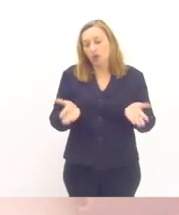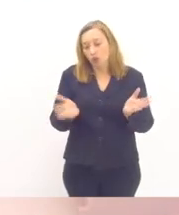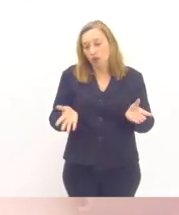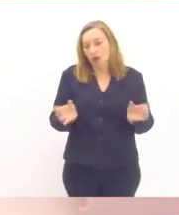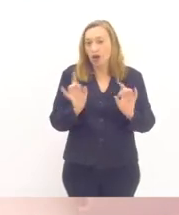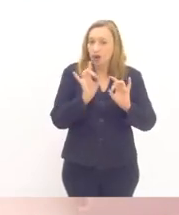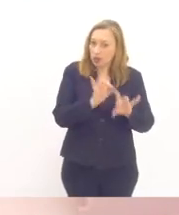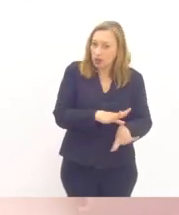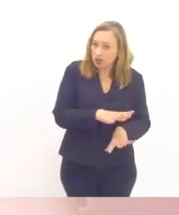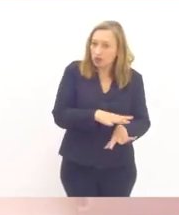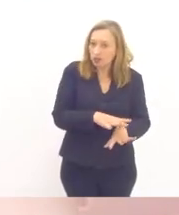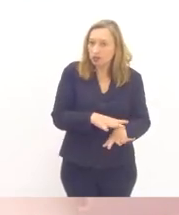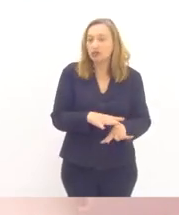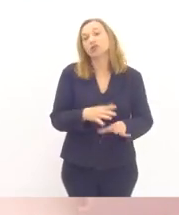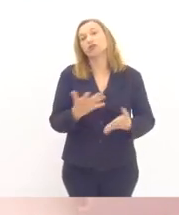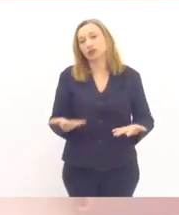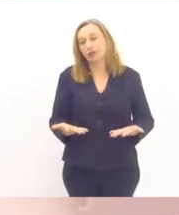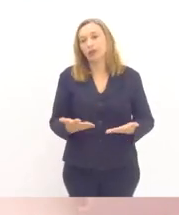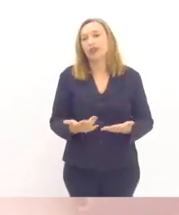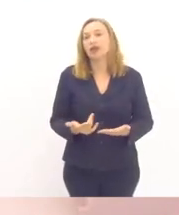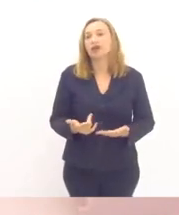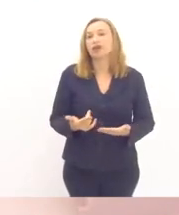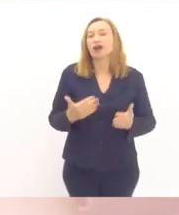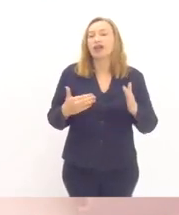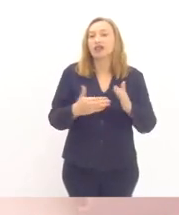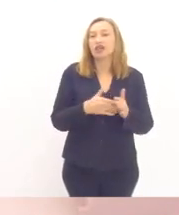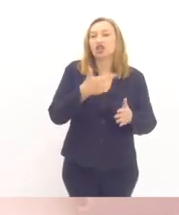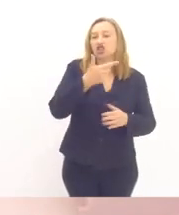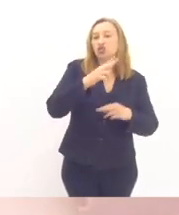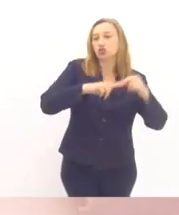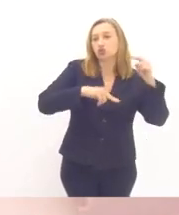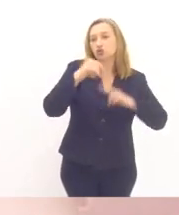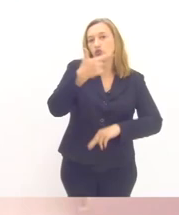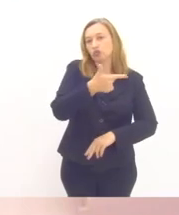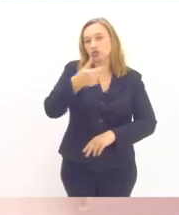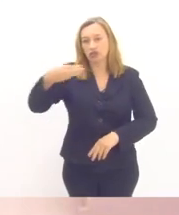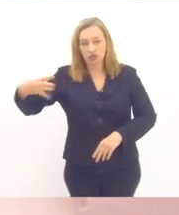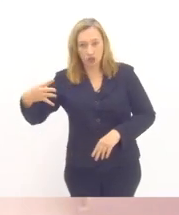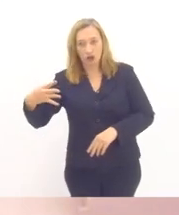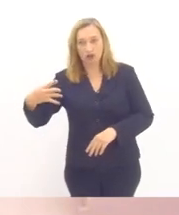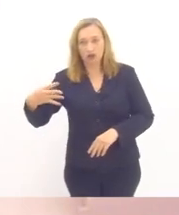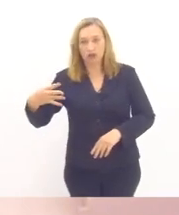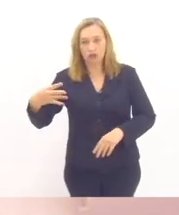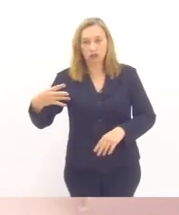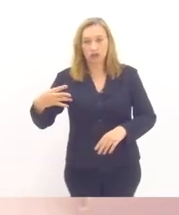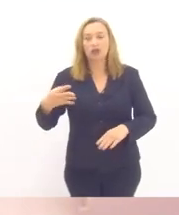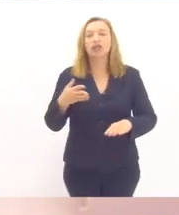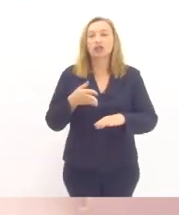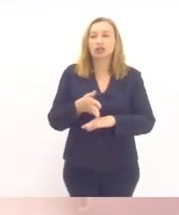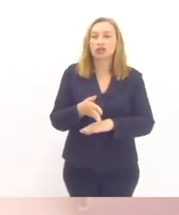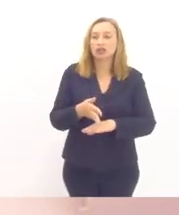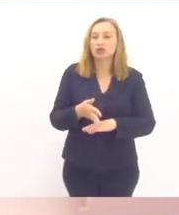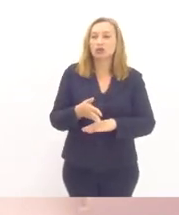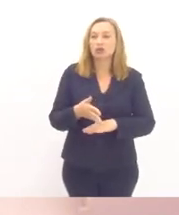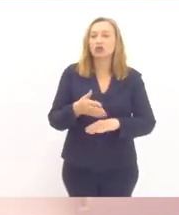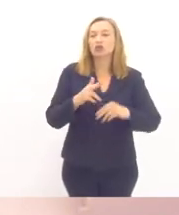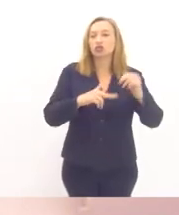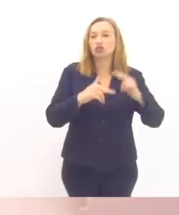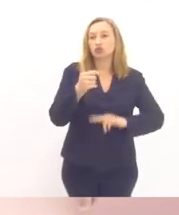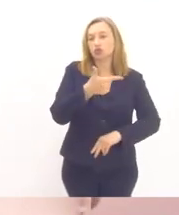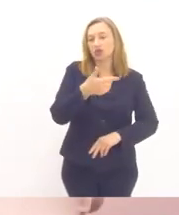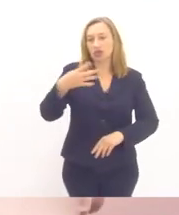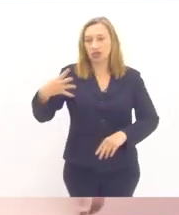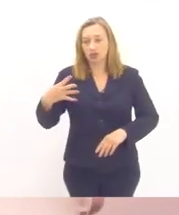suas 20 metas serão cumpridas, terá vigência até junho de 2024. Ele é decenal, entrou em vigor em junho de 2014 e vigerá